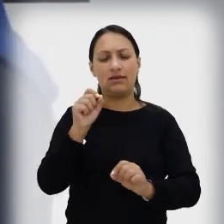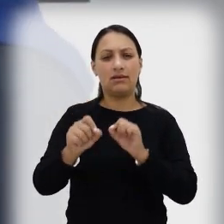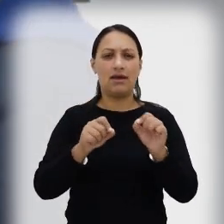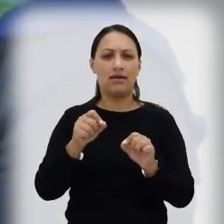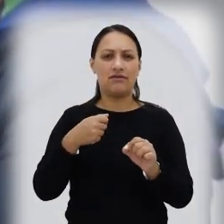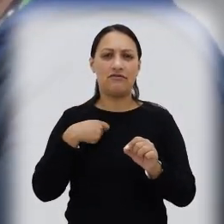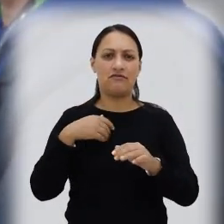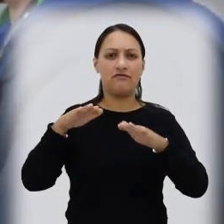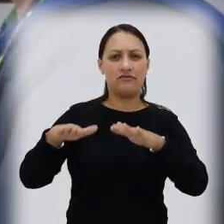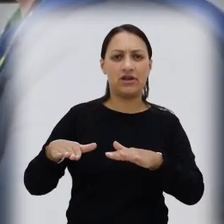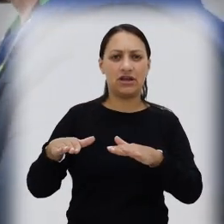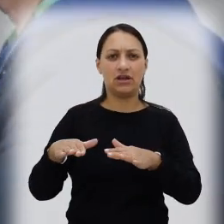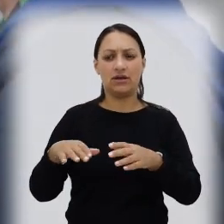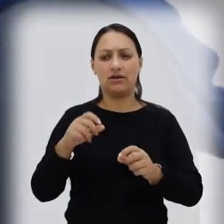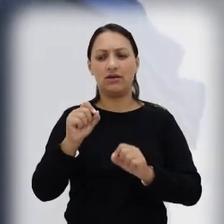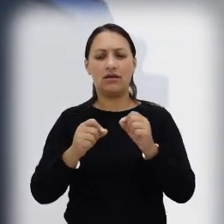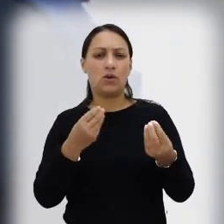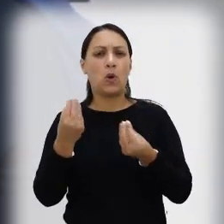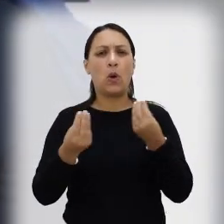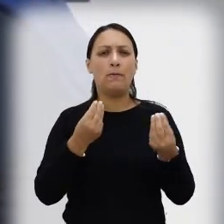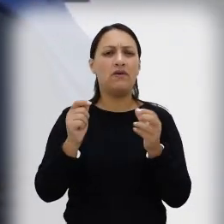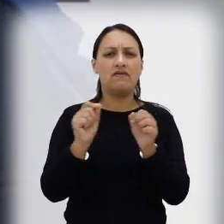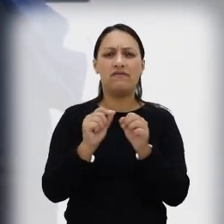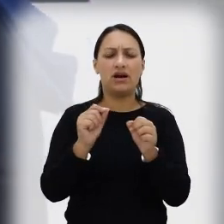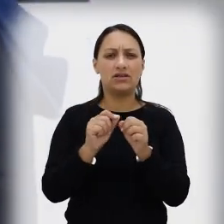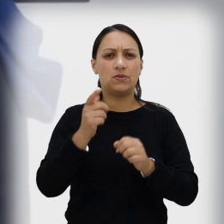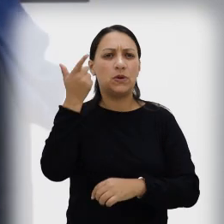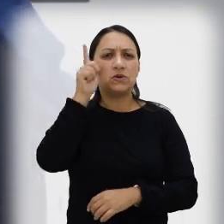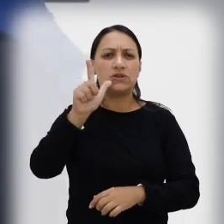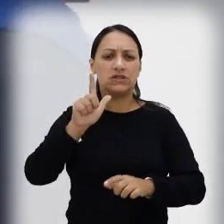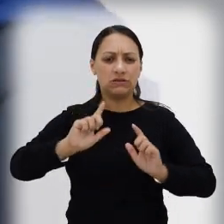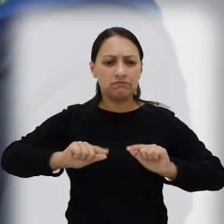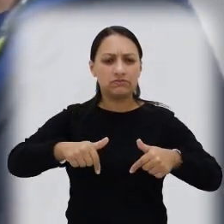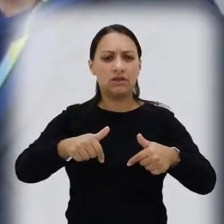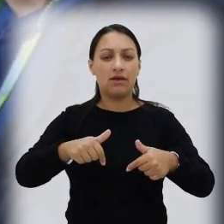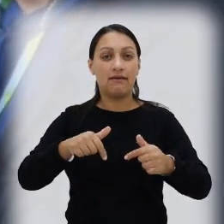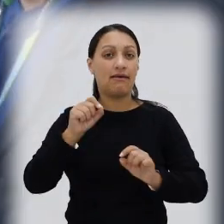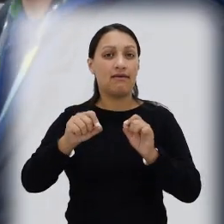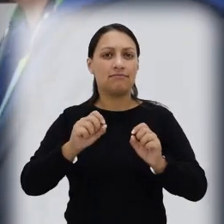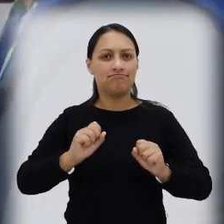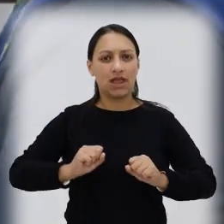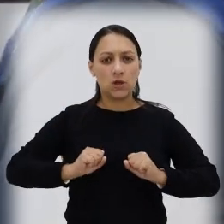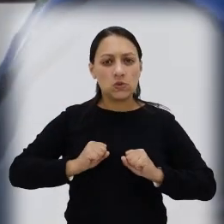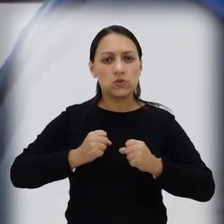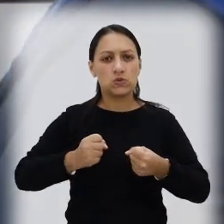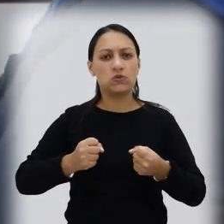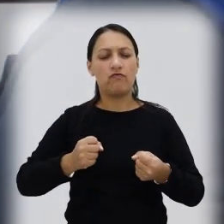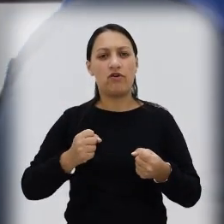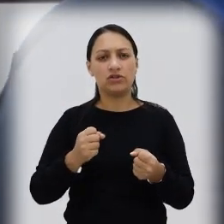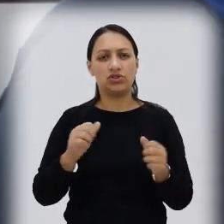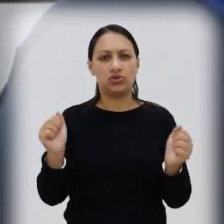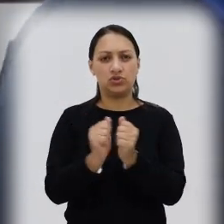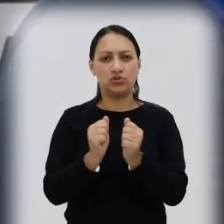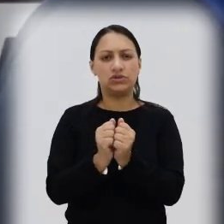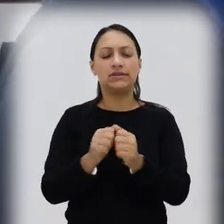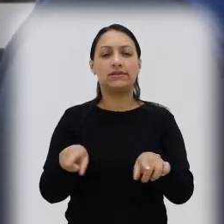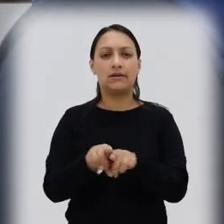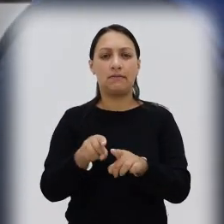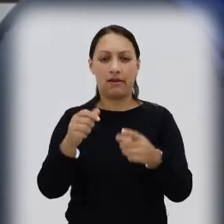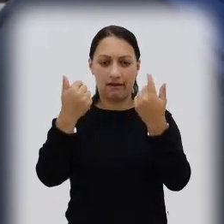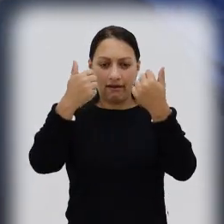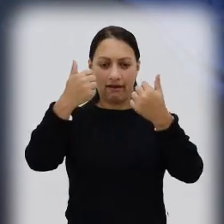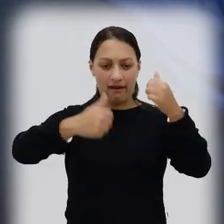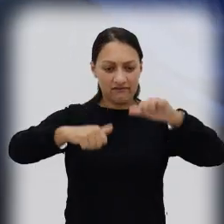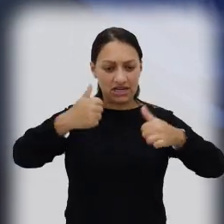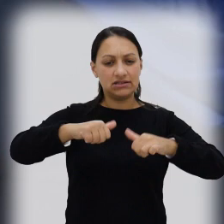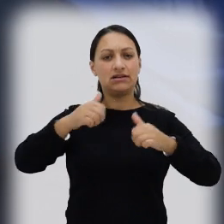cara full-time, 5 part-time, como é que eu faço para dar conta? Ninguém é full-time, todo mundo é part-time. Então, essas coisas a gente avalia, porque, de fato, a operação